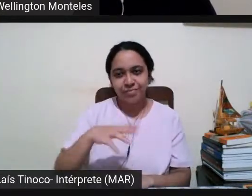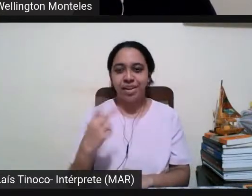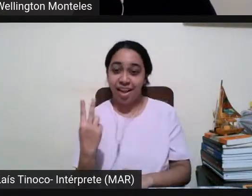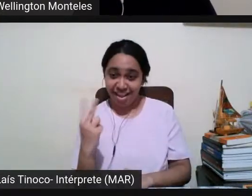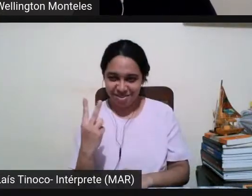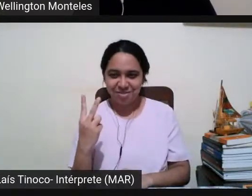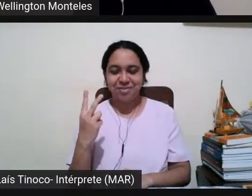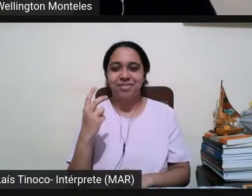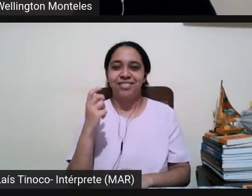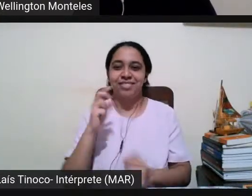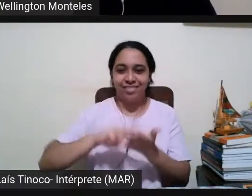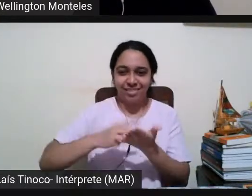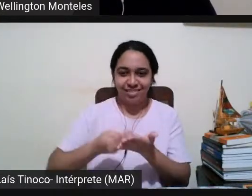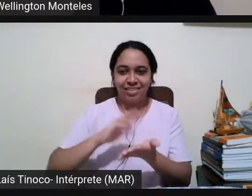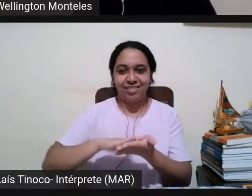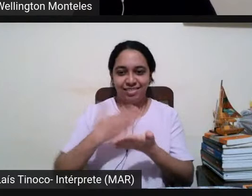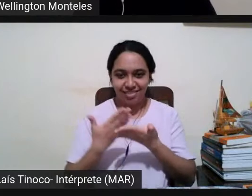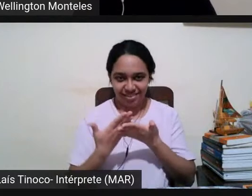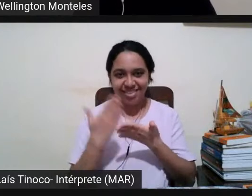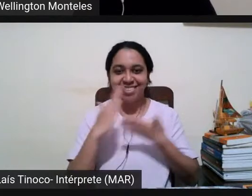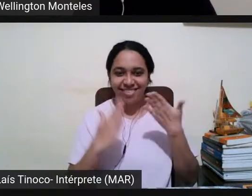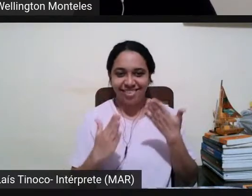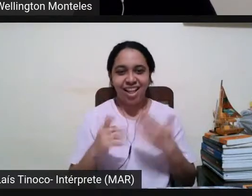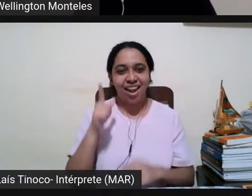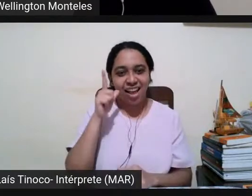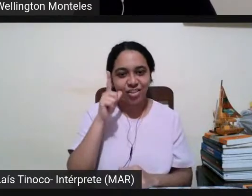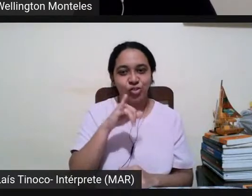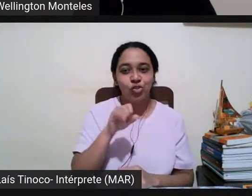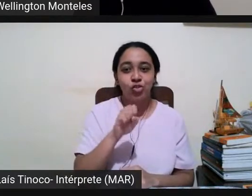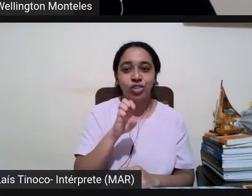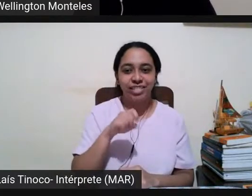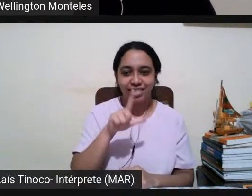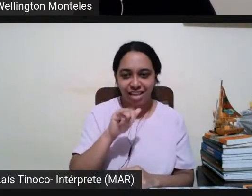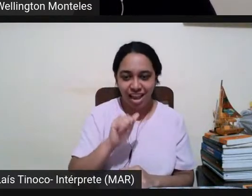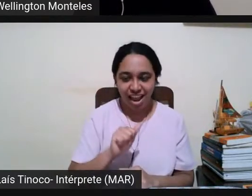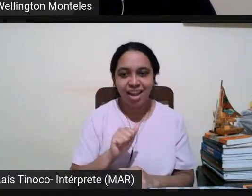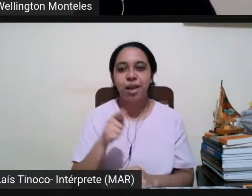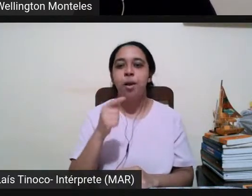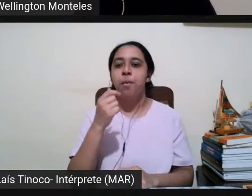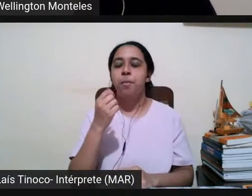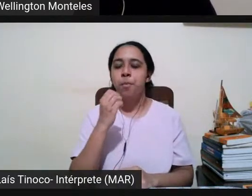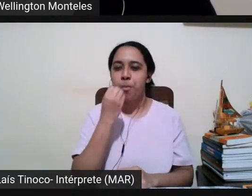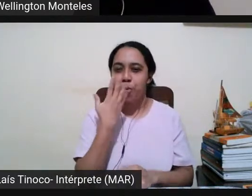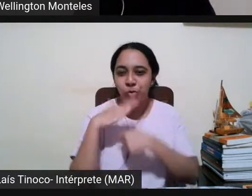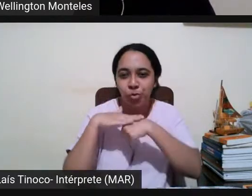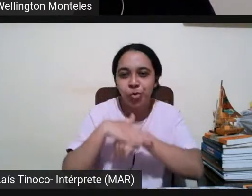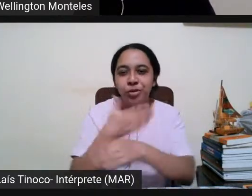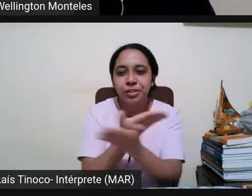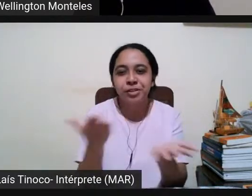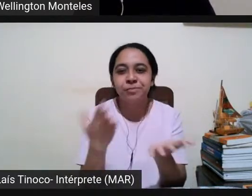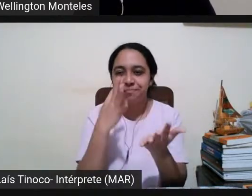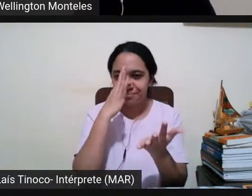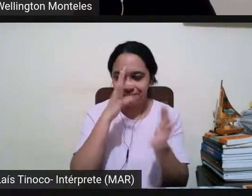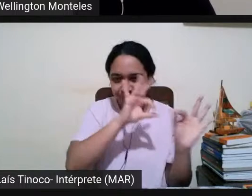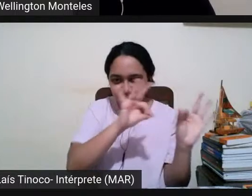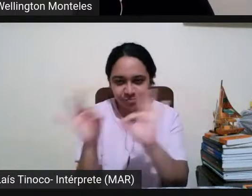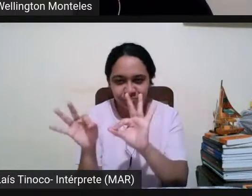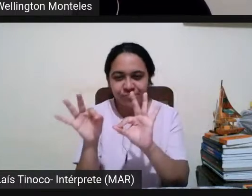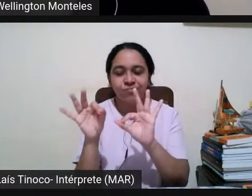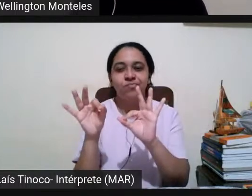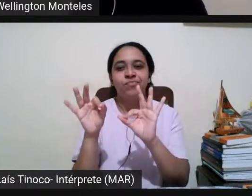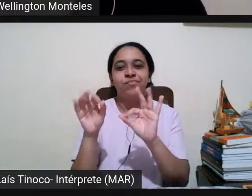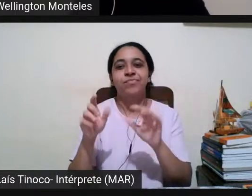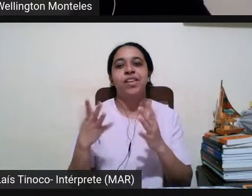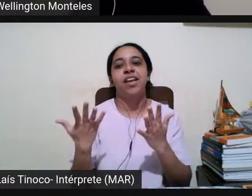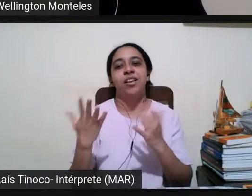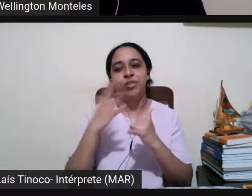aqui Laís Boa noite público que tá aqui pra eles têm me acho que tá pelo YouTube tudo bem com vocês pessoal É uma